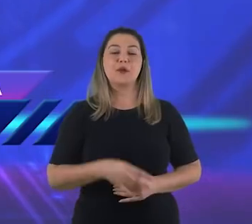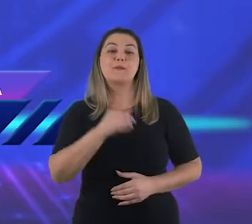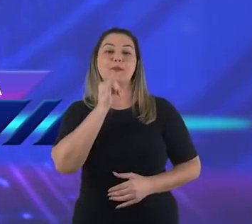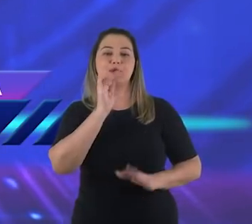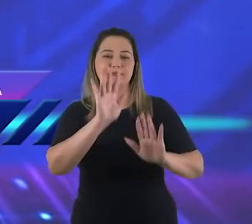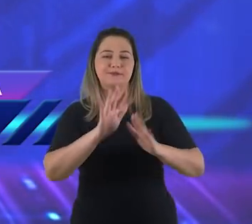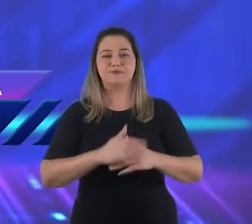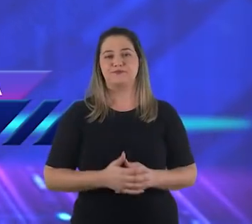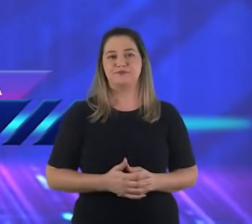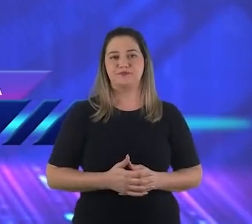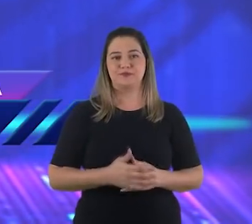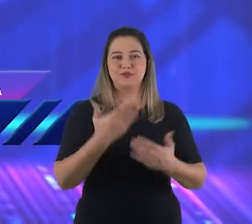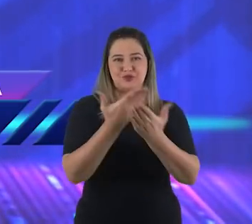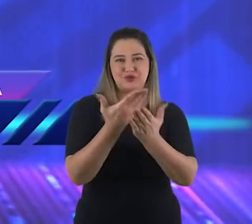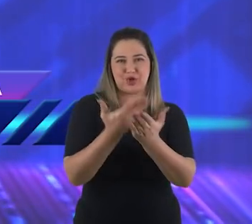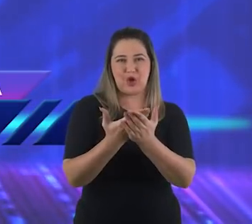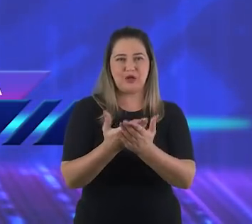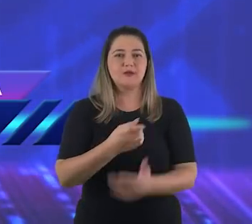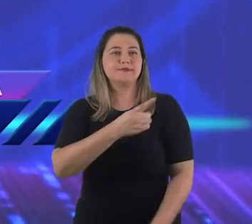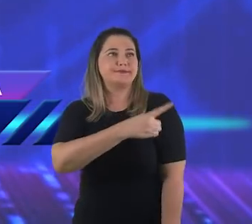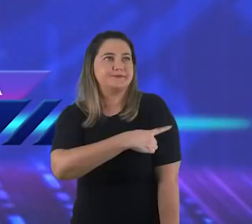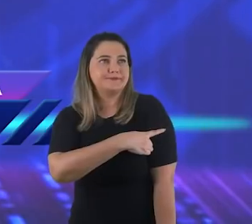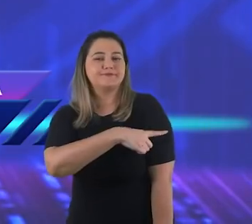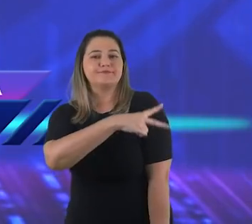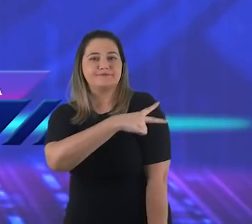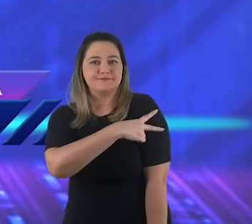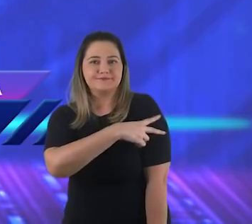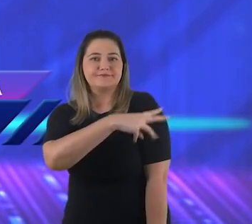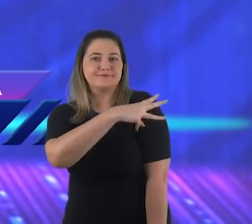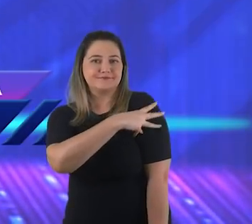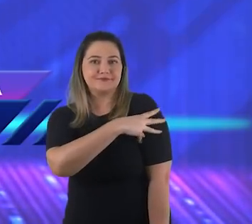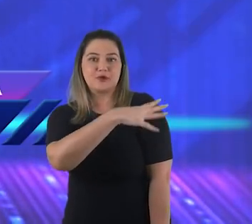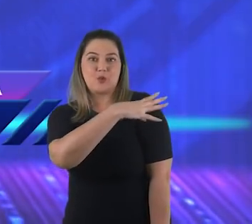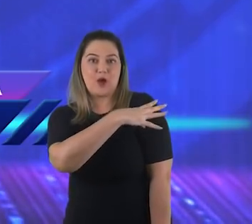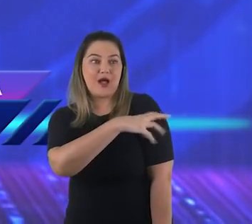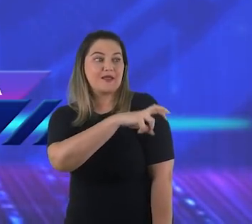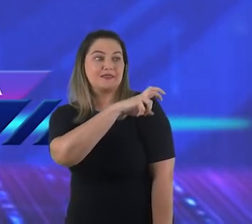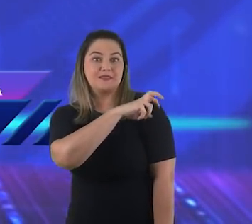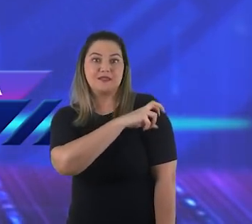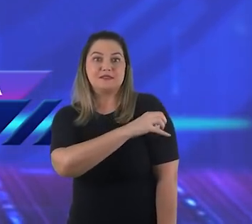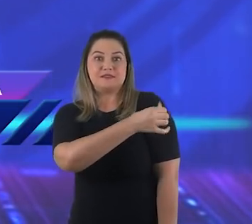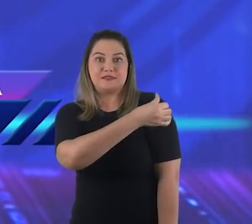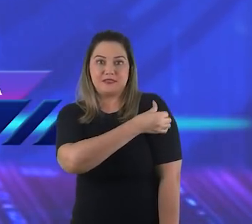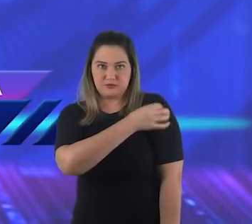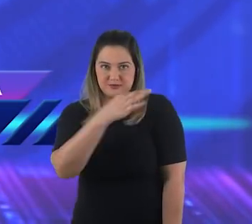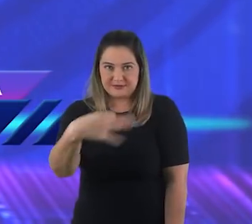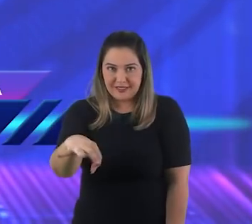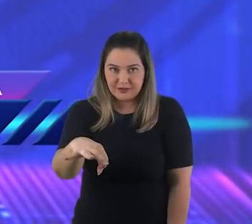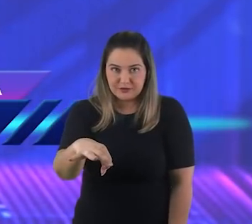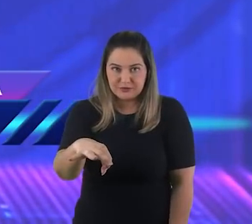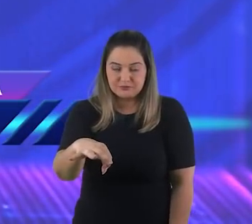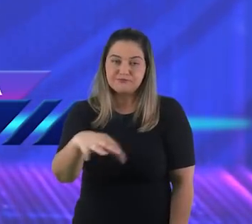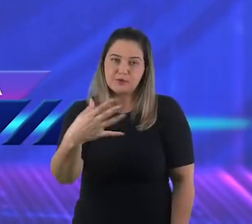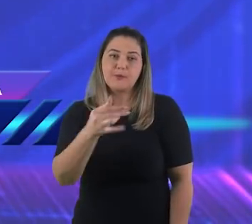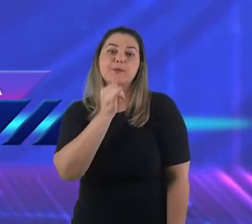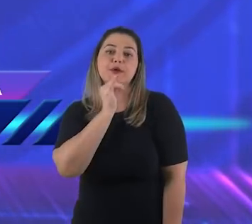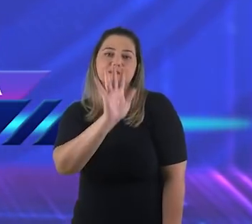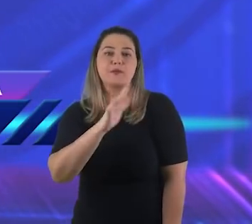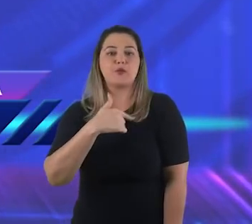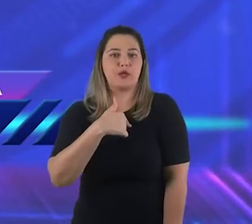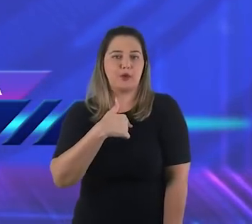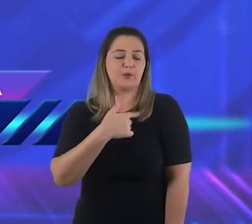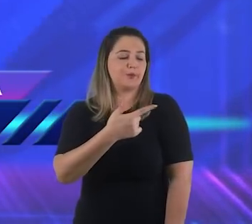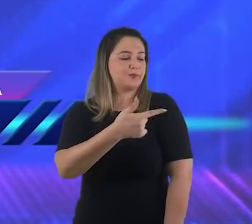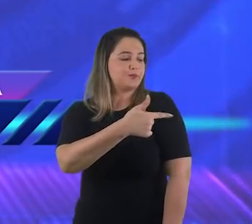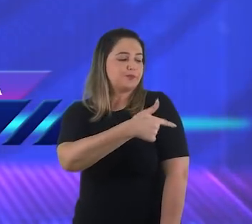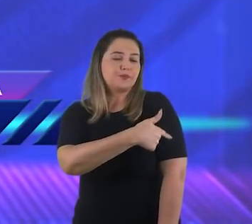de um ano para outro, os livros didáticos mudam. Eu não posso pegar o livro, por exemplo, de matemática que eu